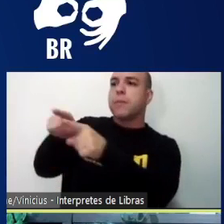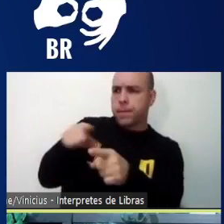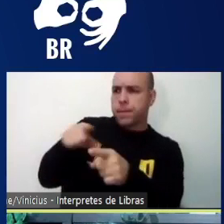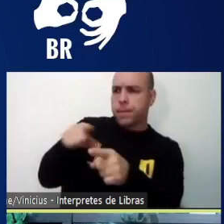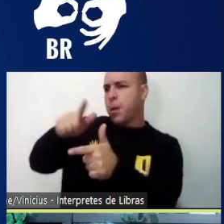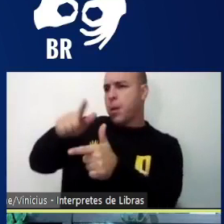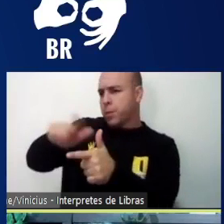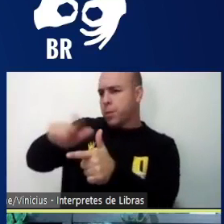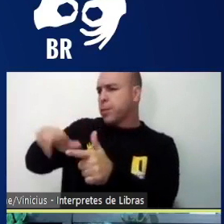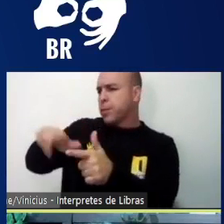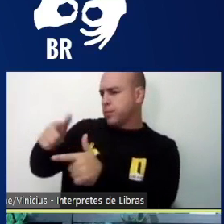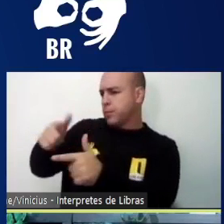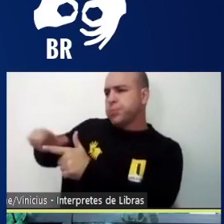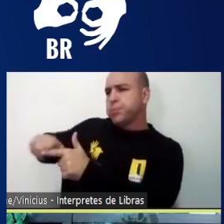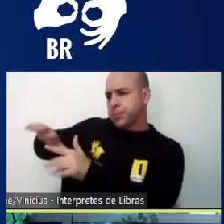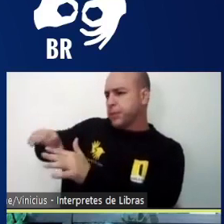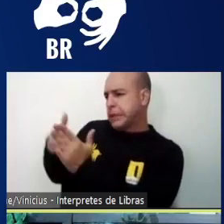limitações.